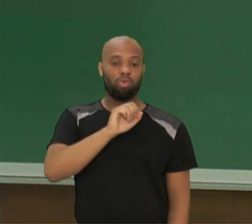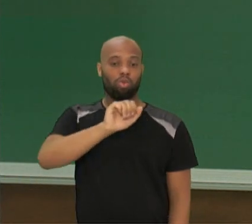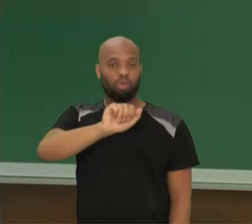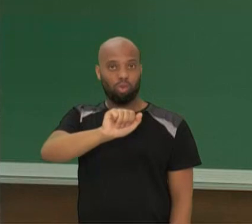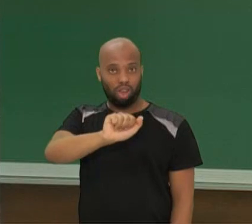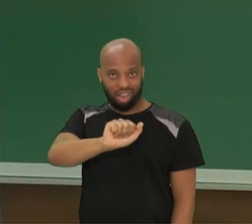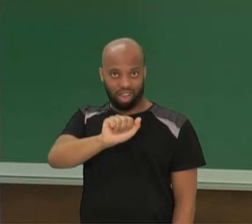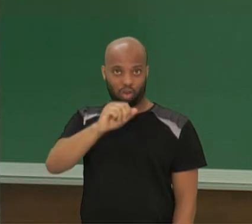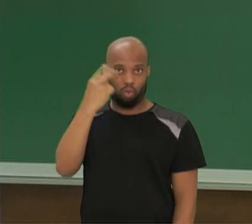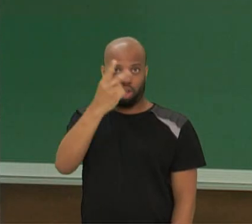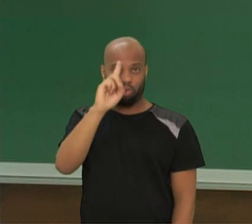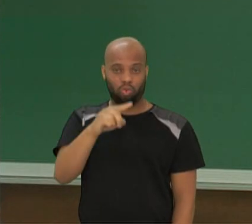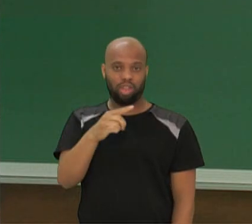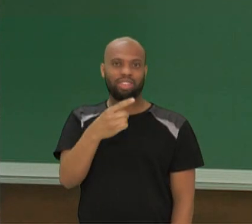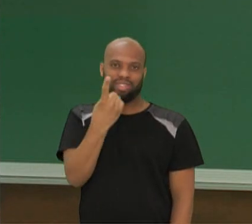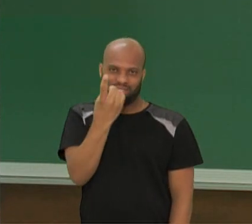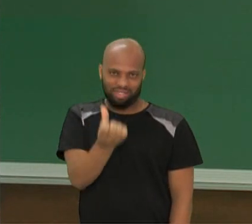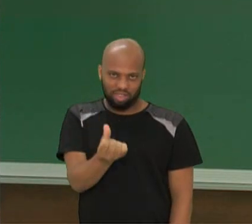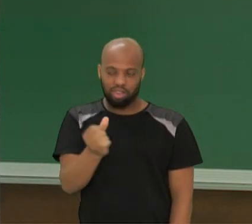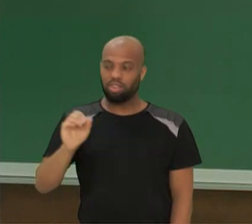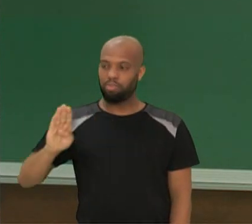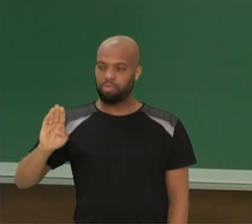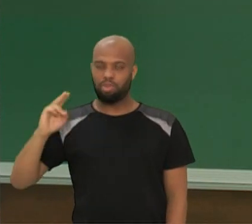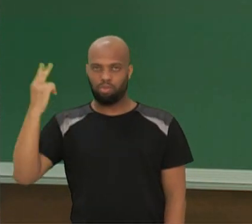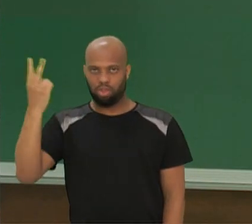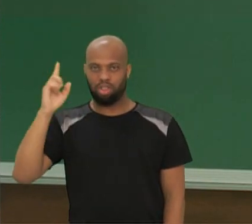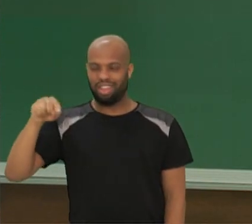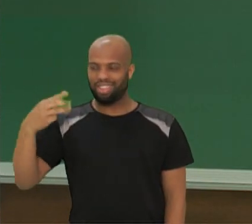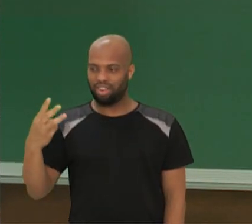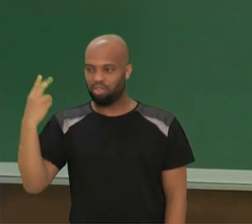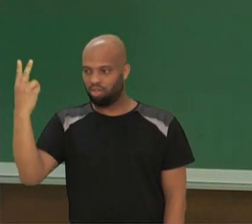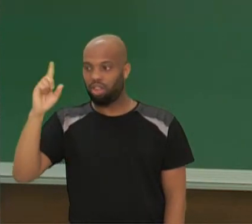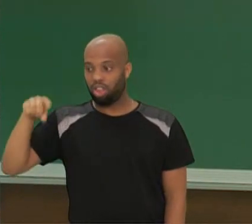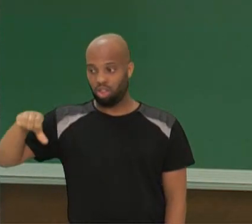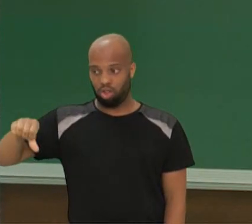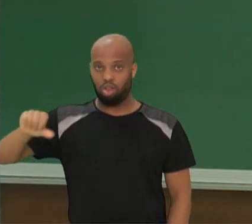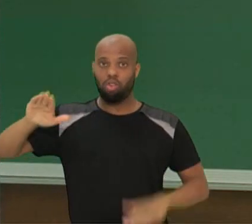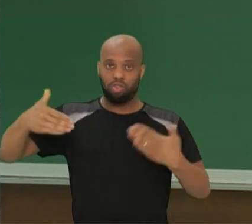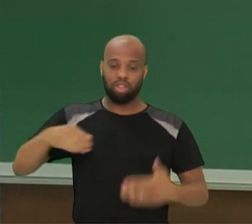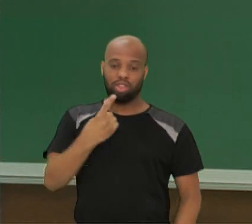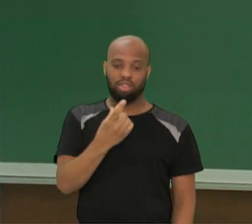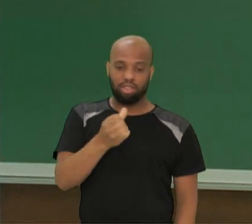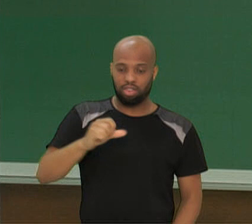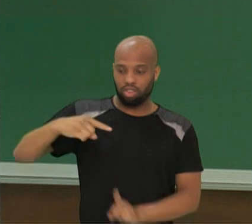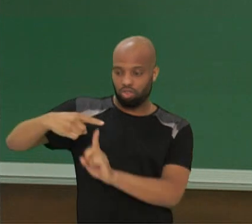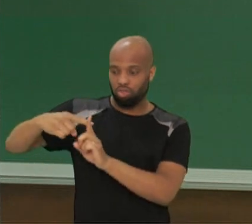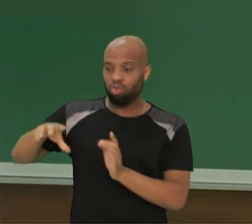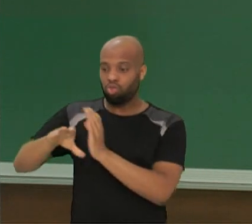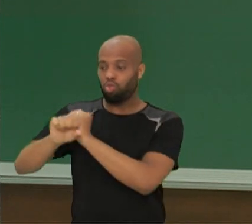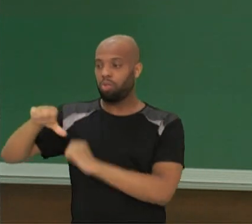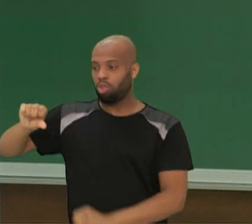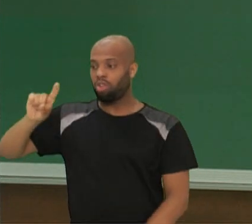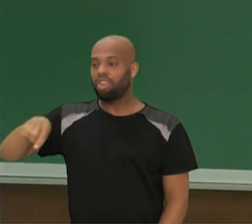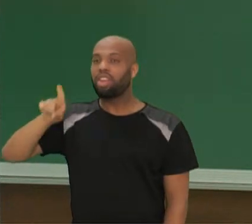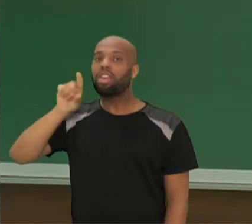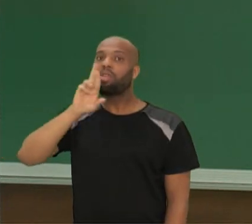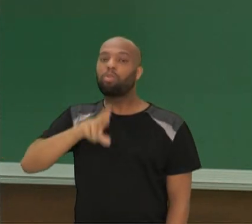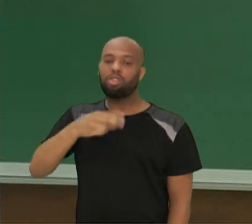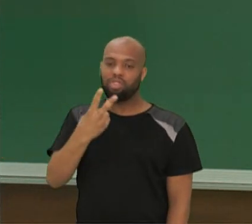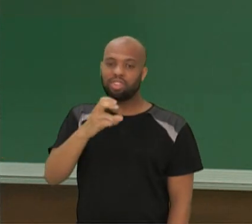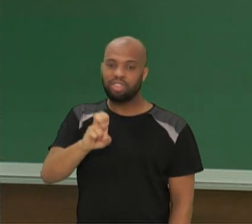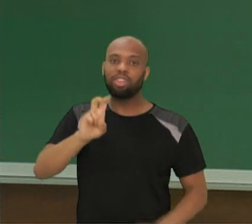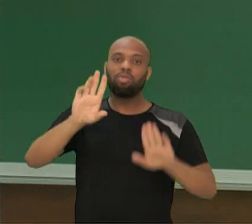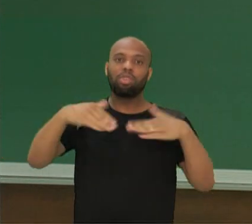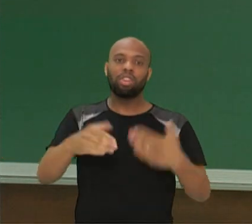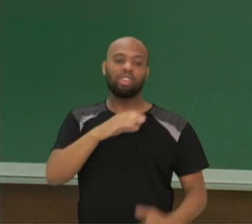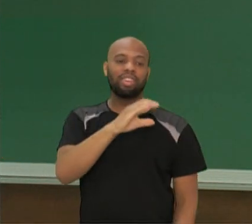4 ao quadrado, que dá 16, B ao quadrado, 3 ao quadrado, que é 9, 16 mais 9, 25, C